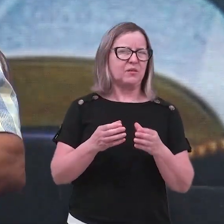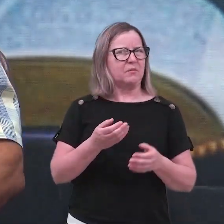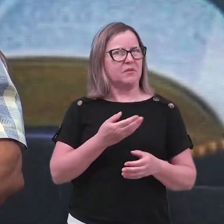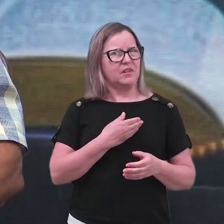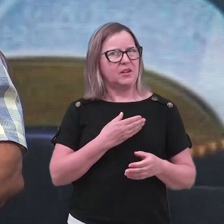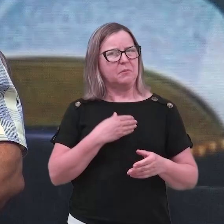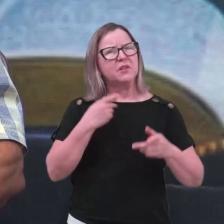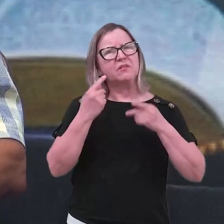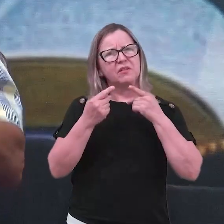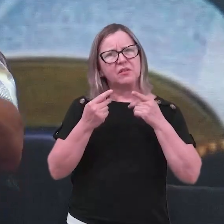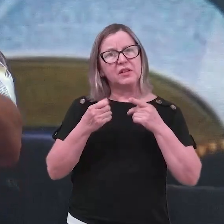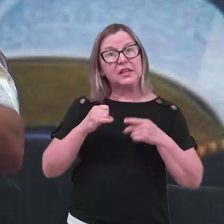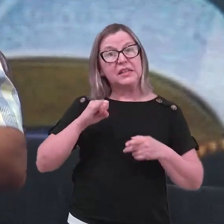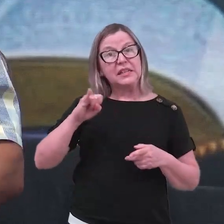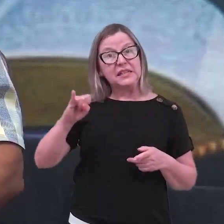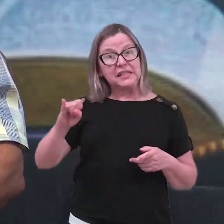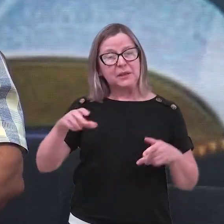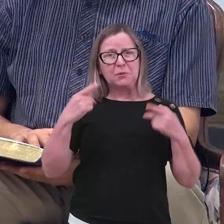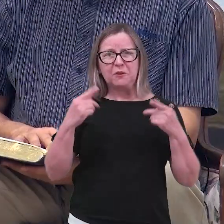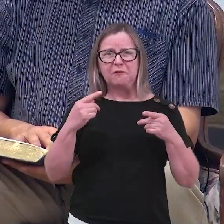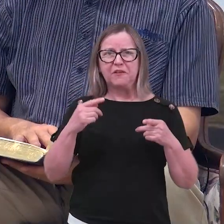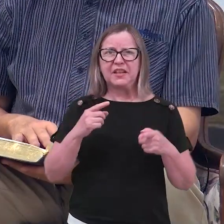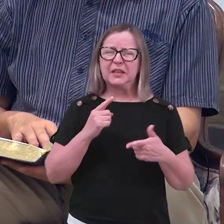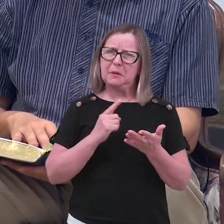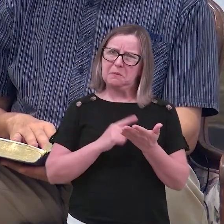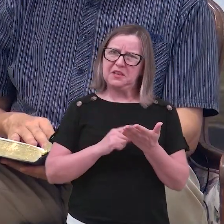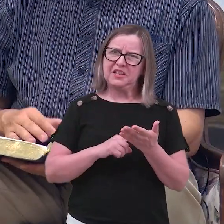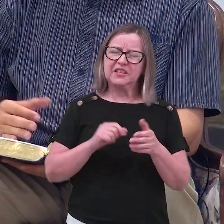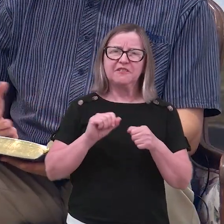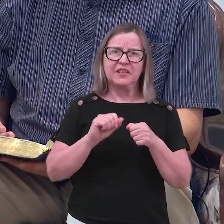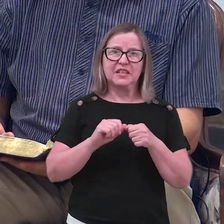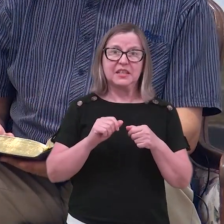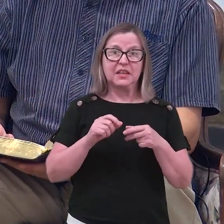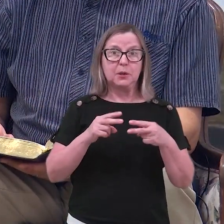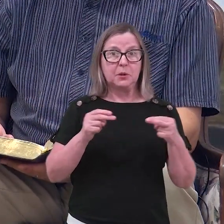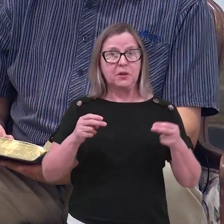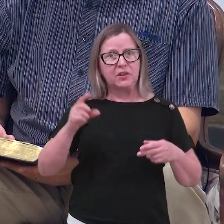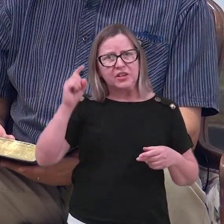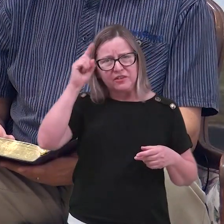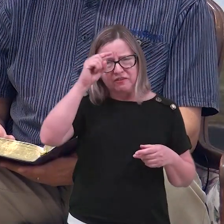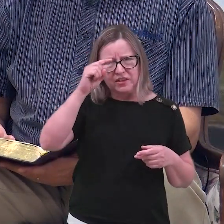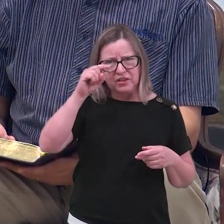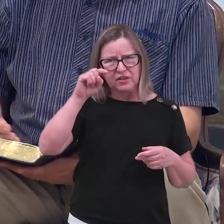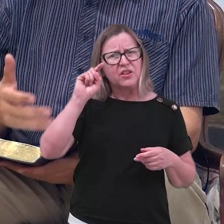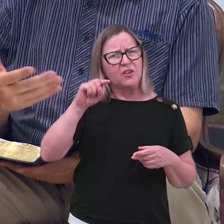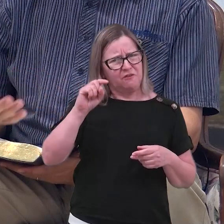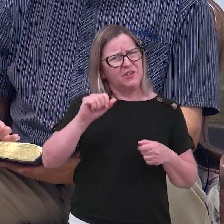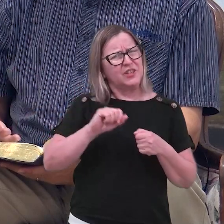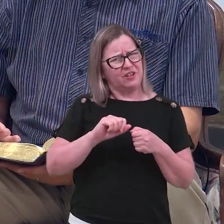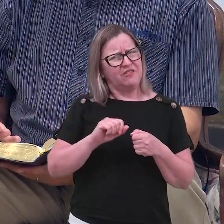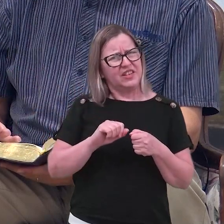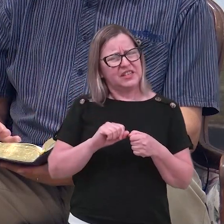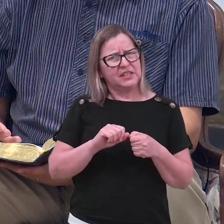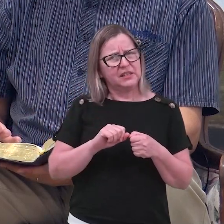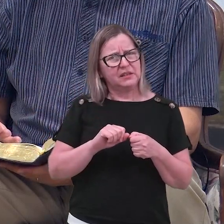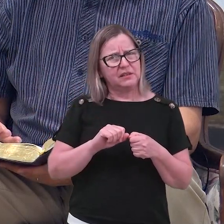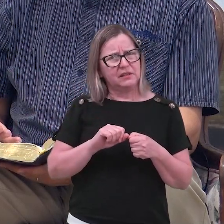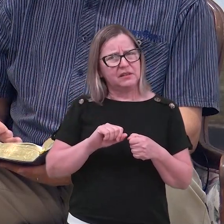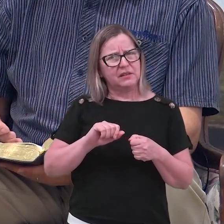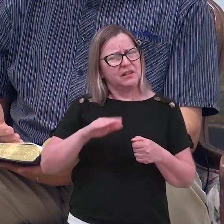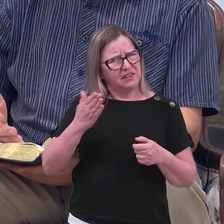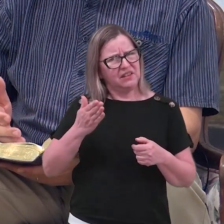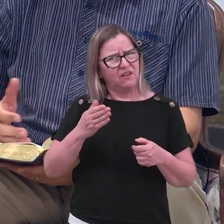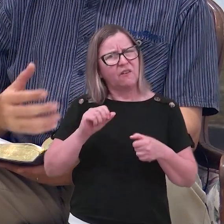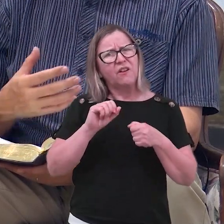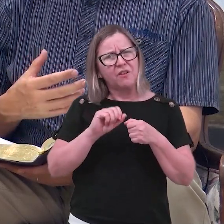não teria feito? Quanto mais a fácil. Isso mostra o quanto nós, seres humanos,